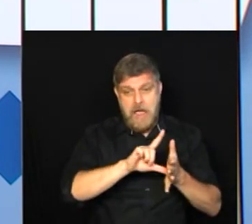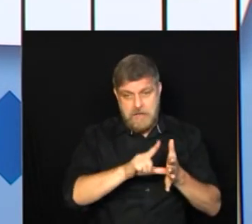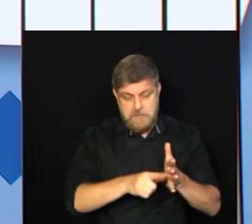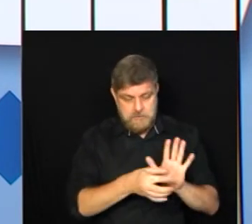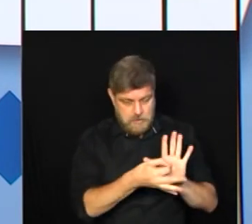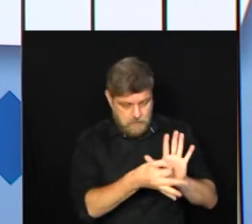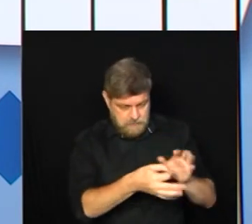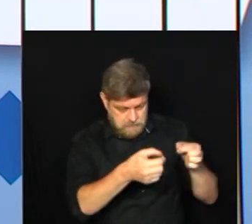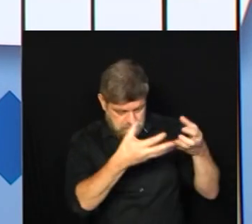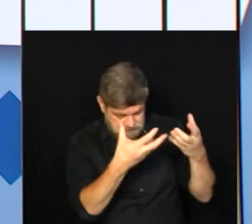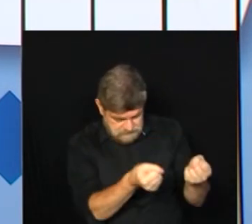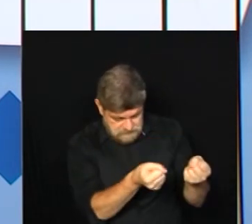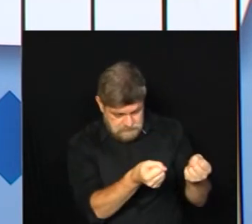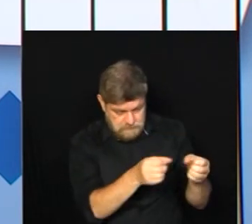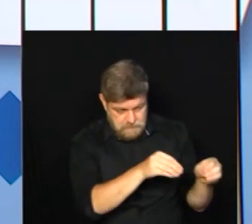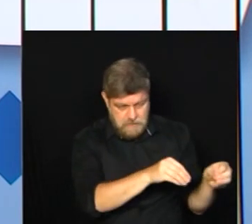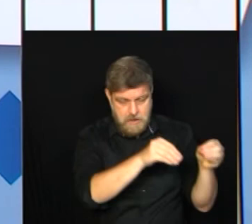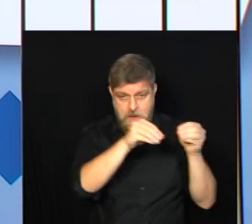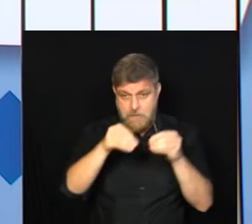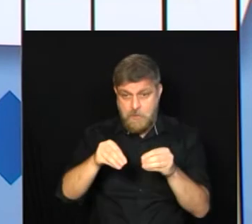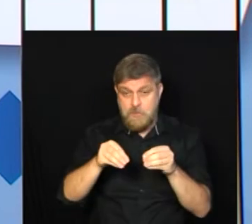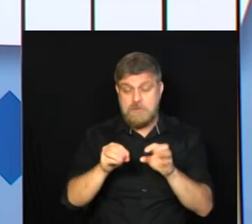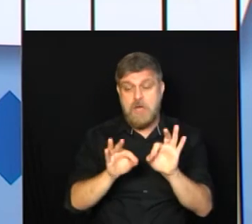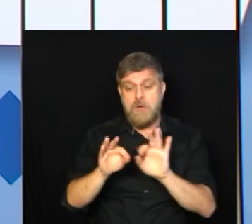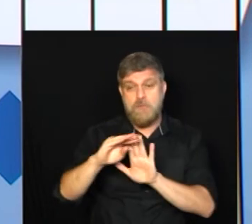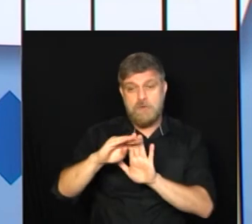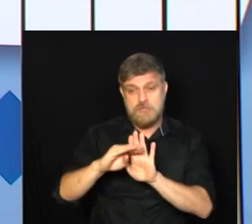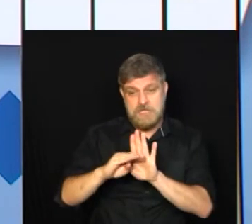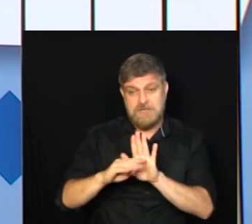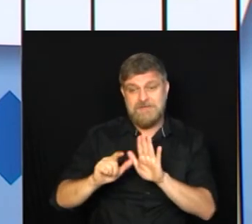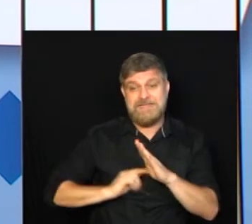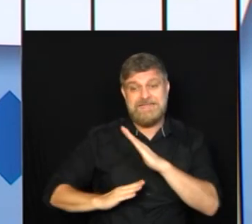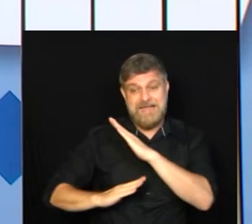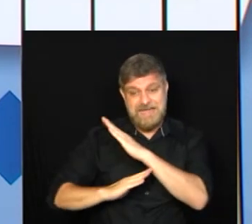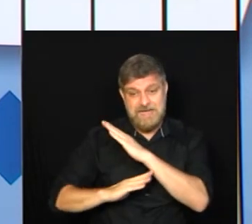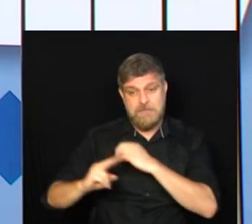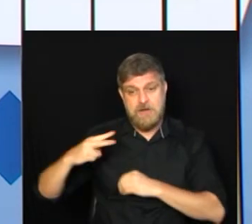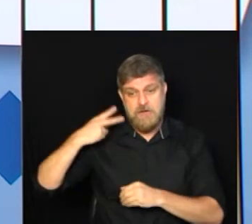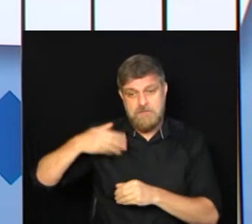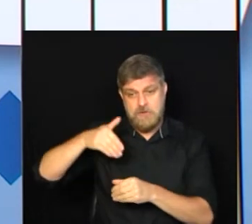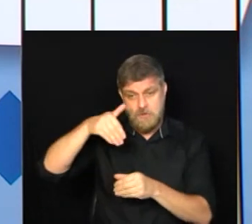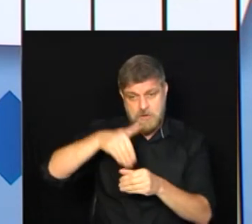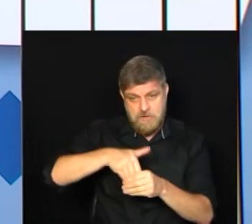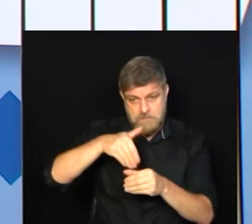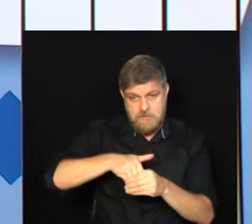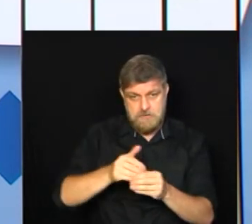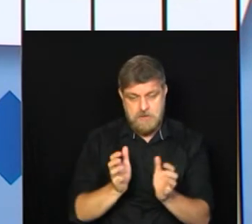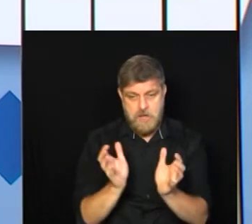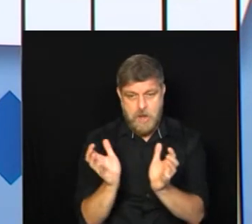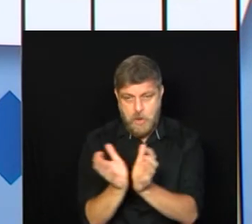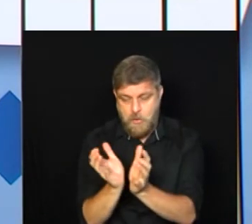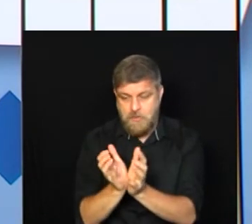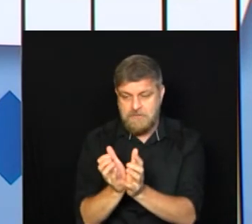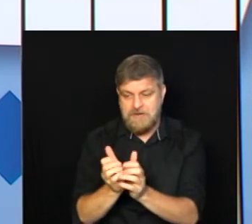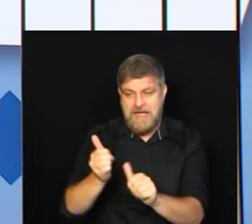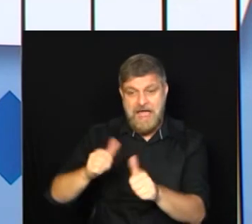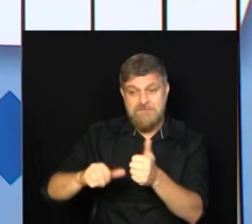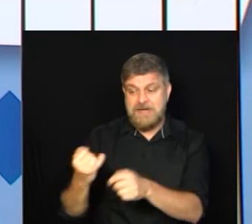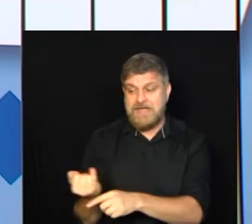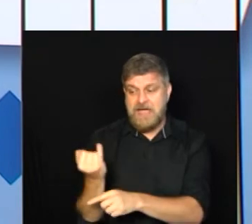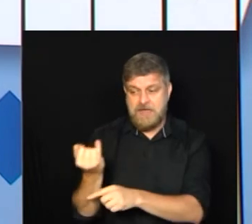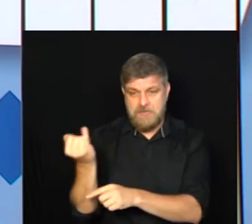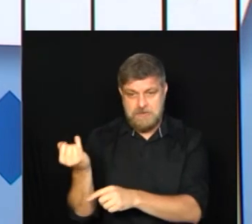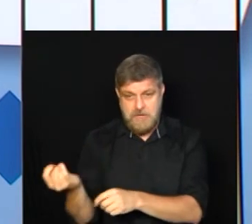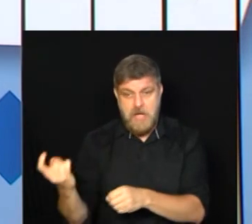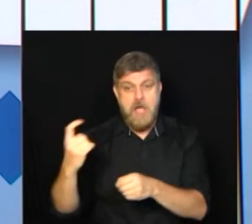receber parecer favorável, vão então para a votação em plenário, passam pelas comissões de mérito, voltam